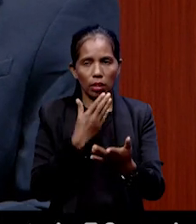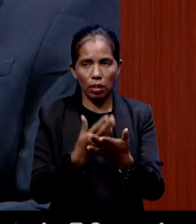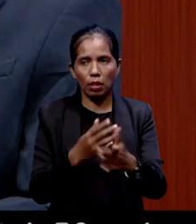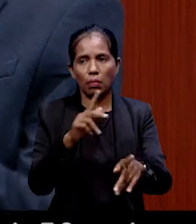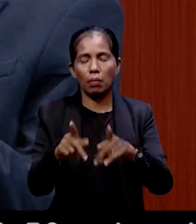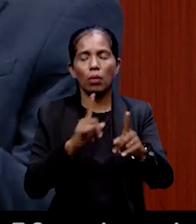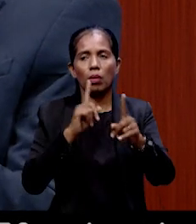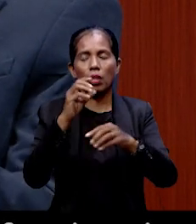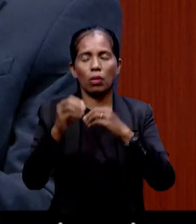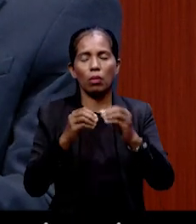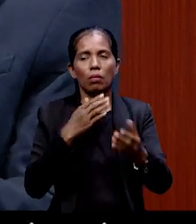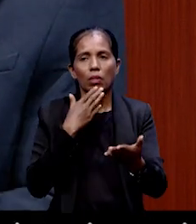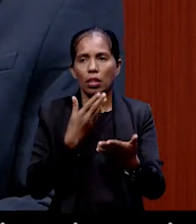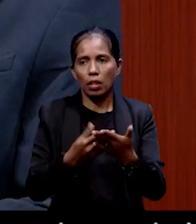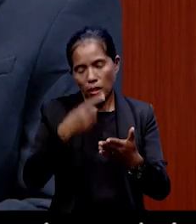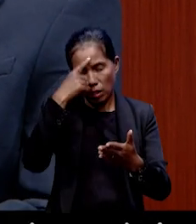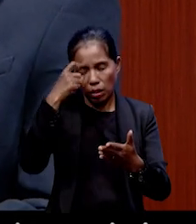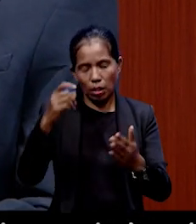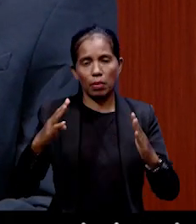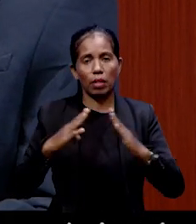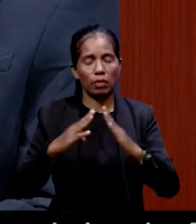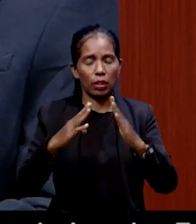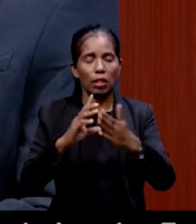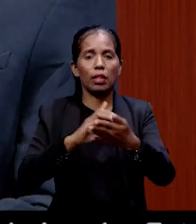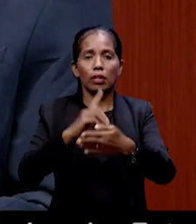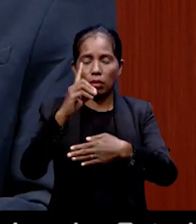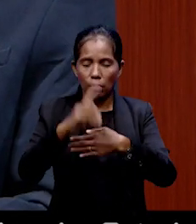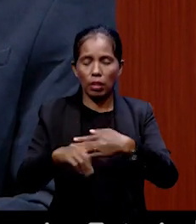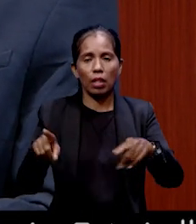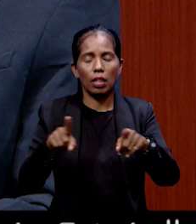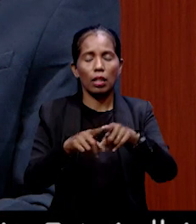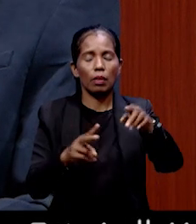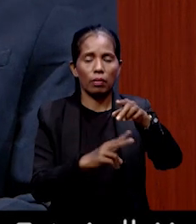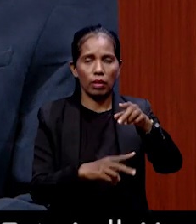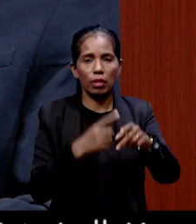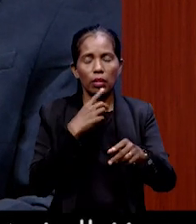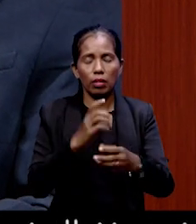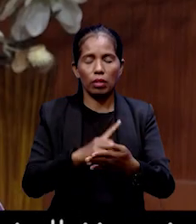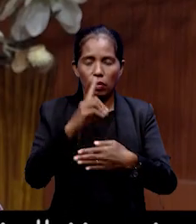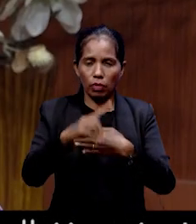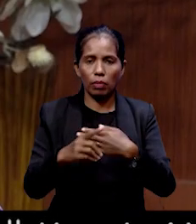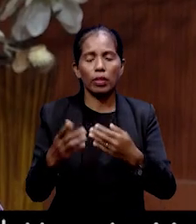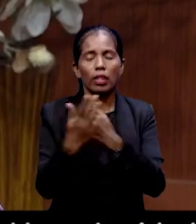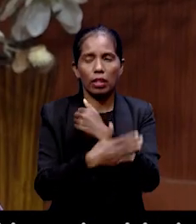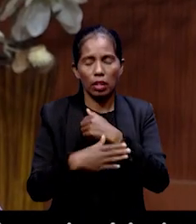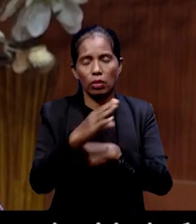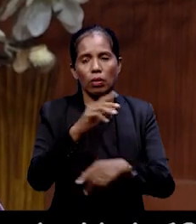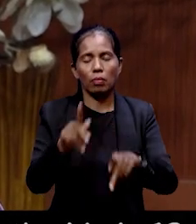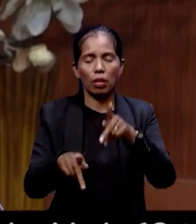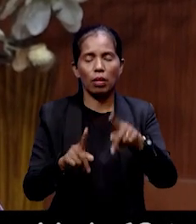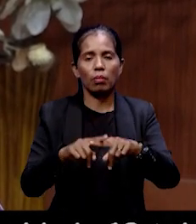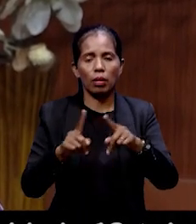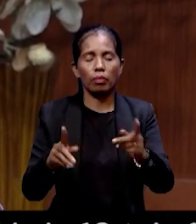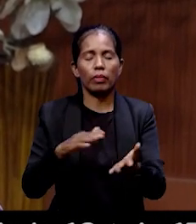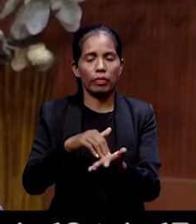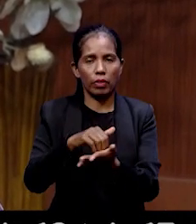qualia kona ba benefício, tamba capital desenvolvimento no dar fonte, atu desenvolverai no povo, mai be fraco e